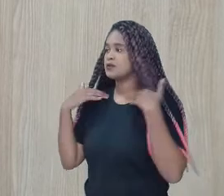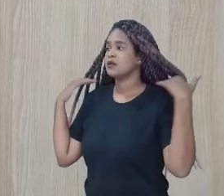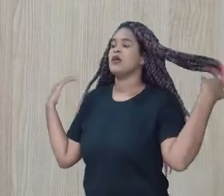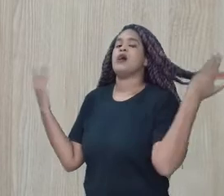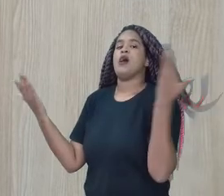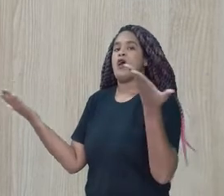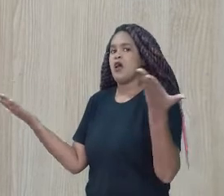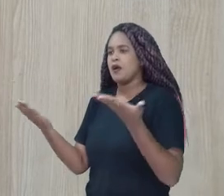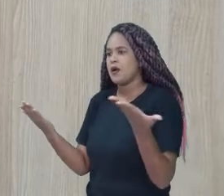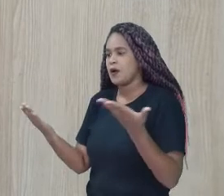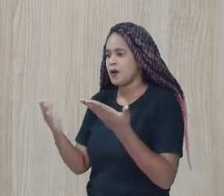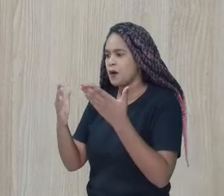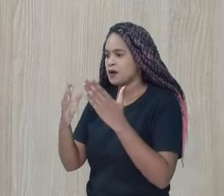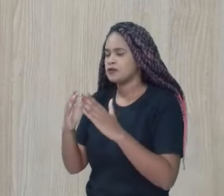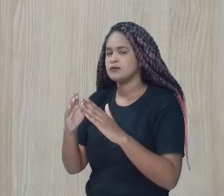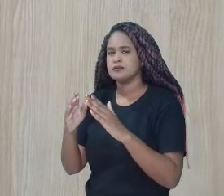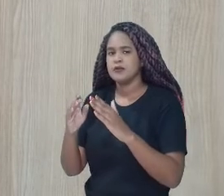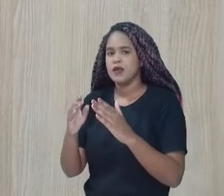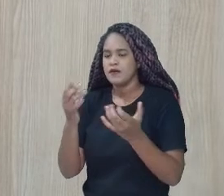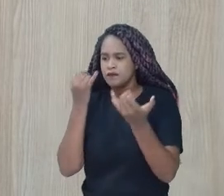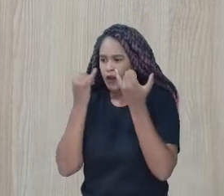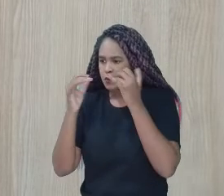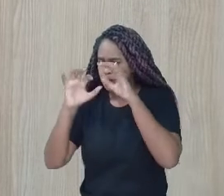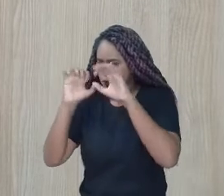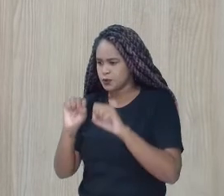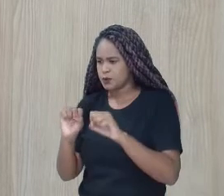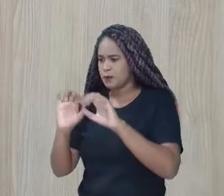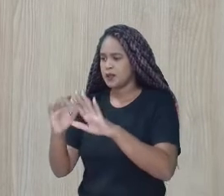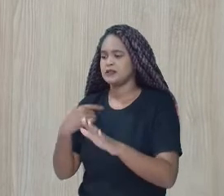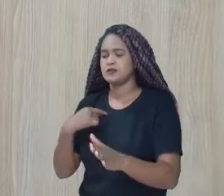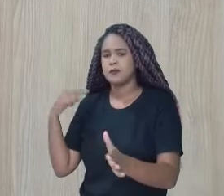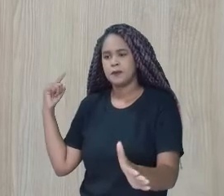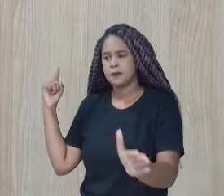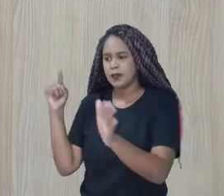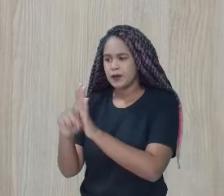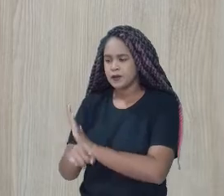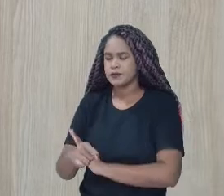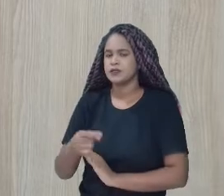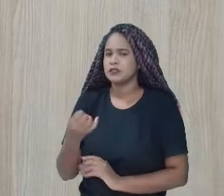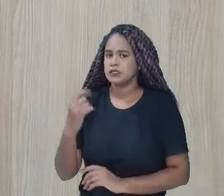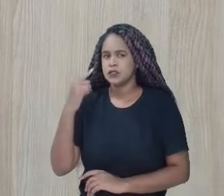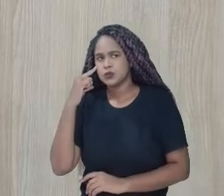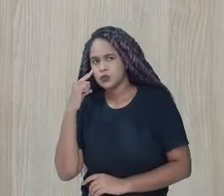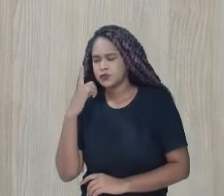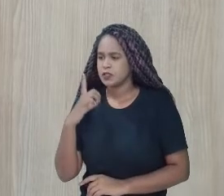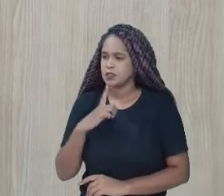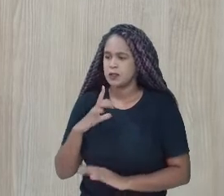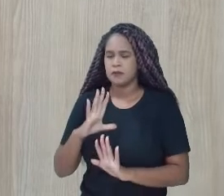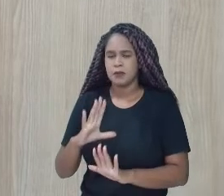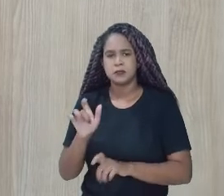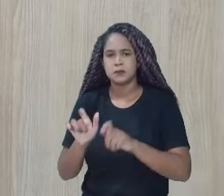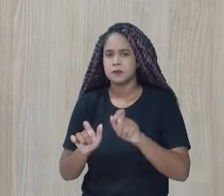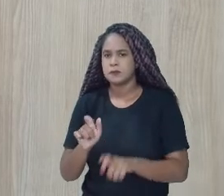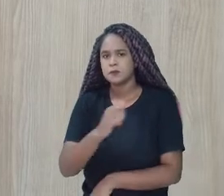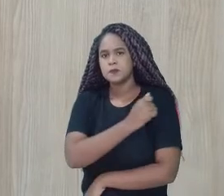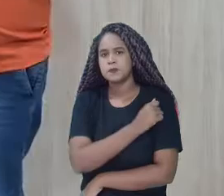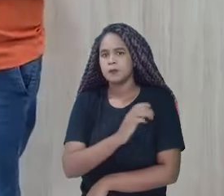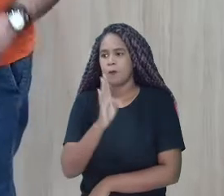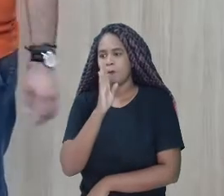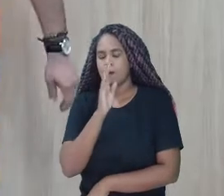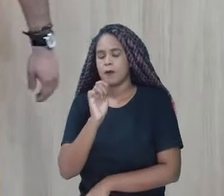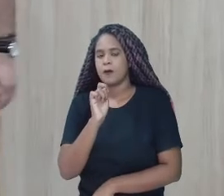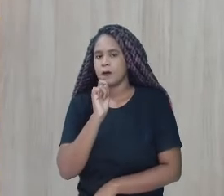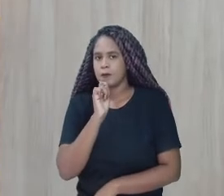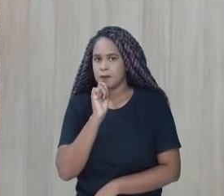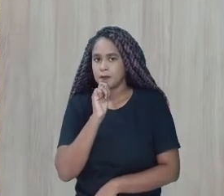as mensagens, mas eu perguntei se tem alguma dúvida ou comentário, ninguém se manifestou. Ok, então vamos aguardar